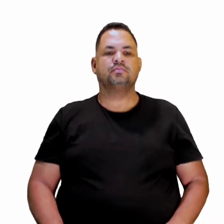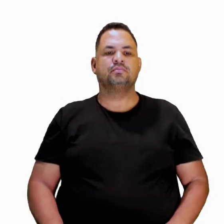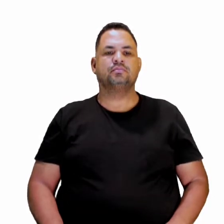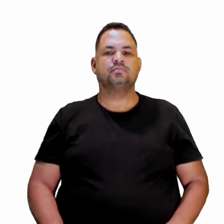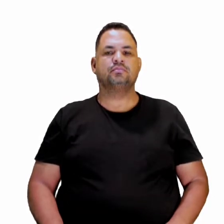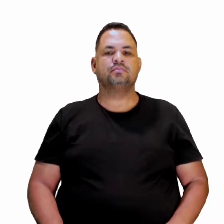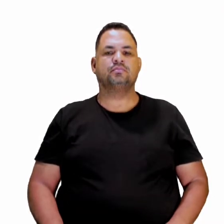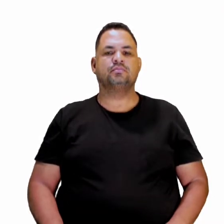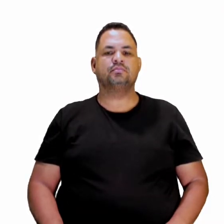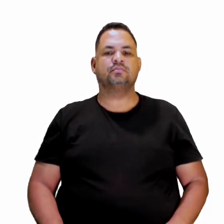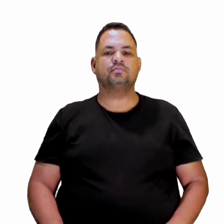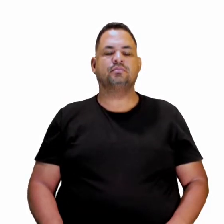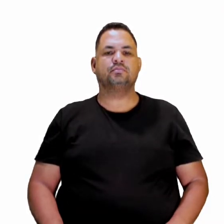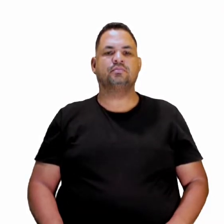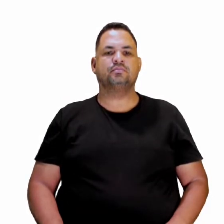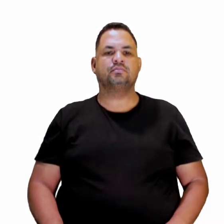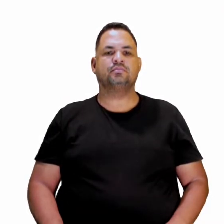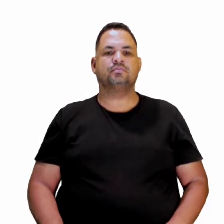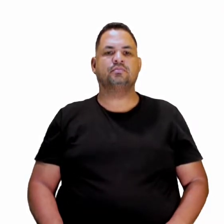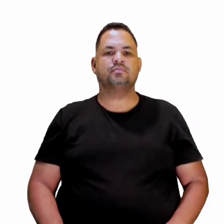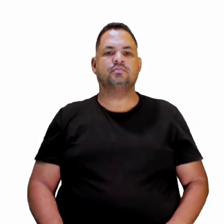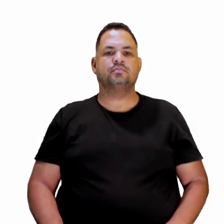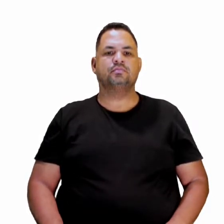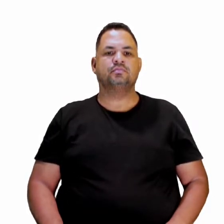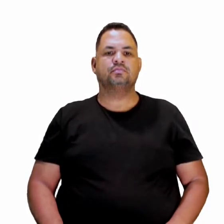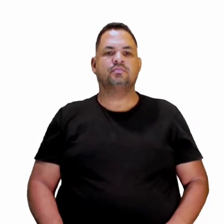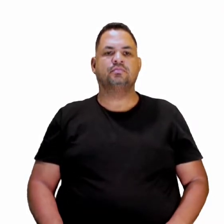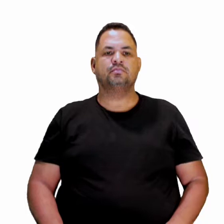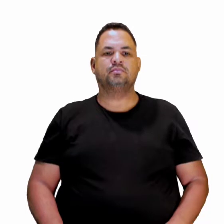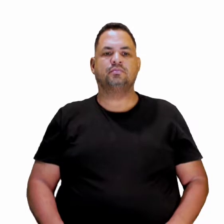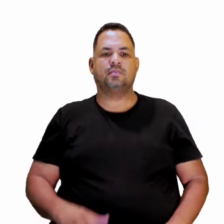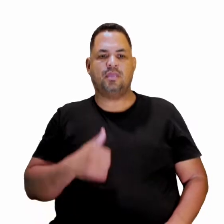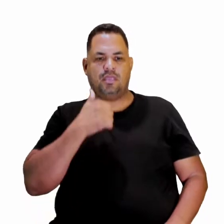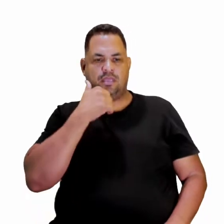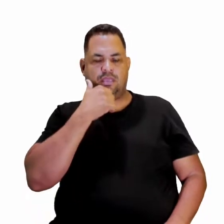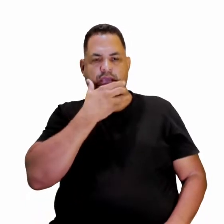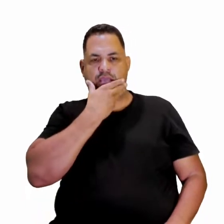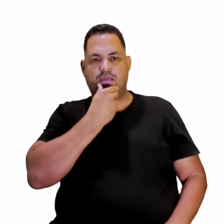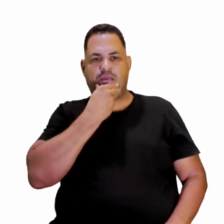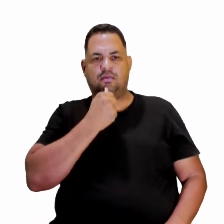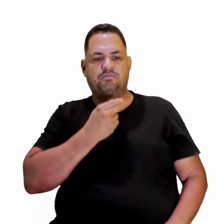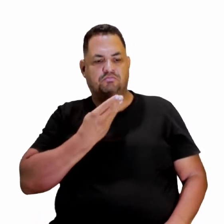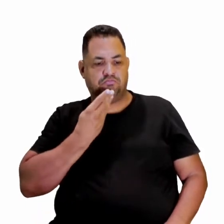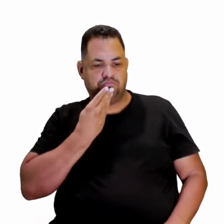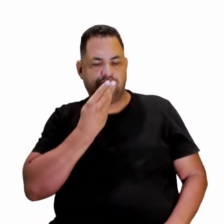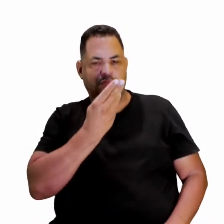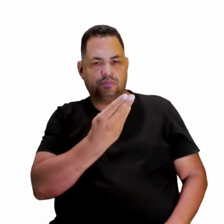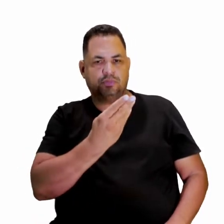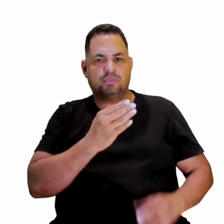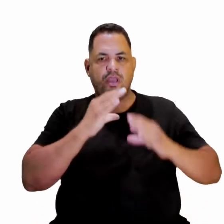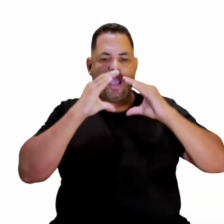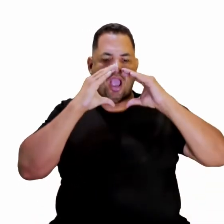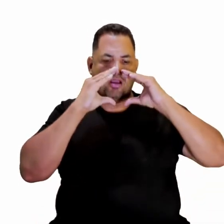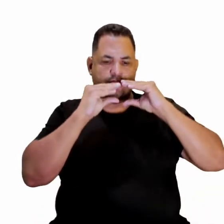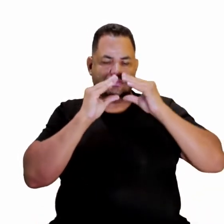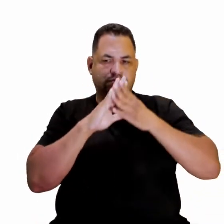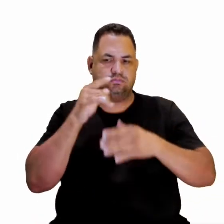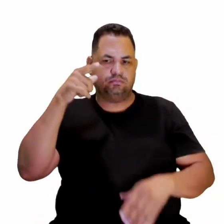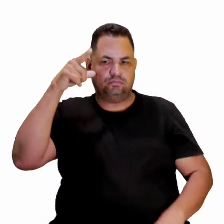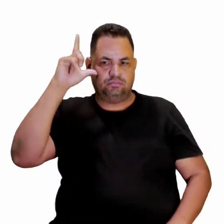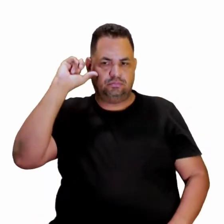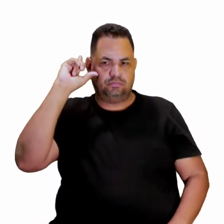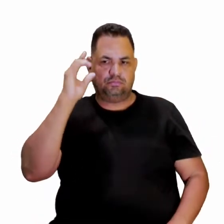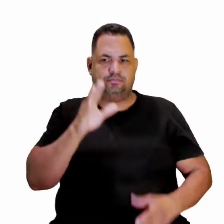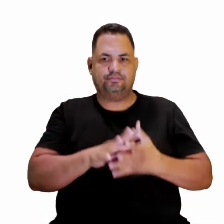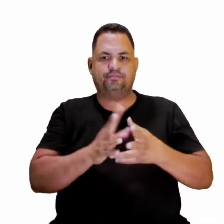big burger yesterday. Ele pediu um grande hambúrguer, né, ontem. Perceba